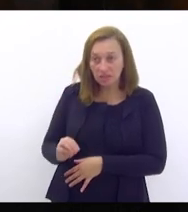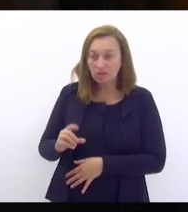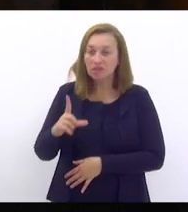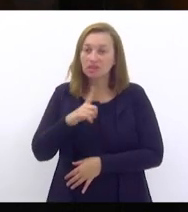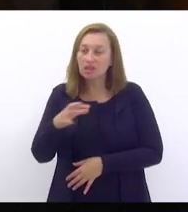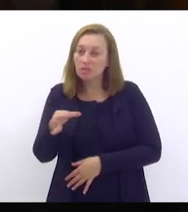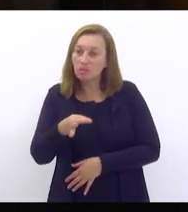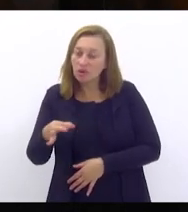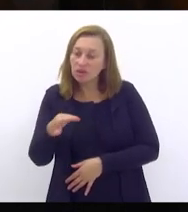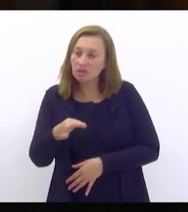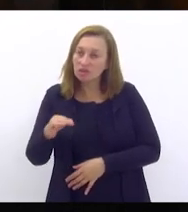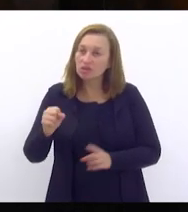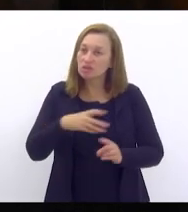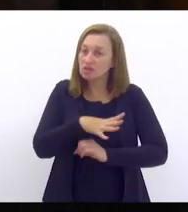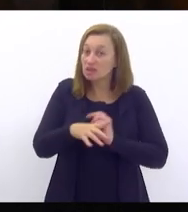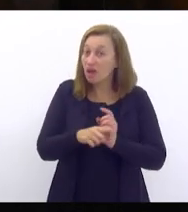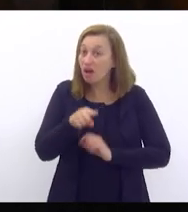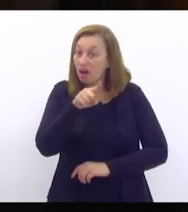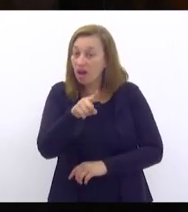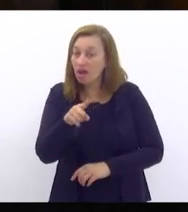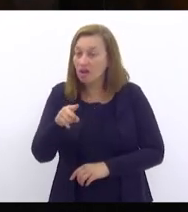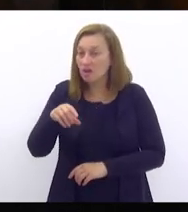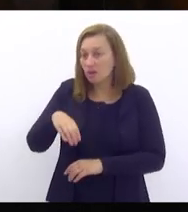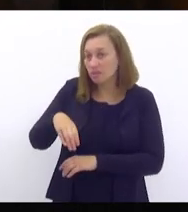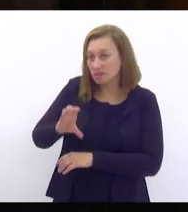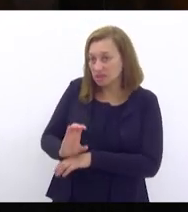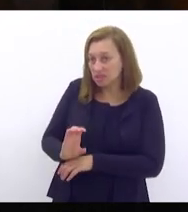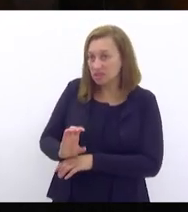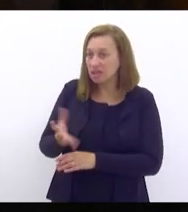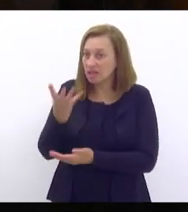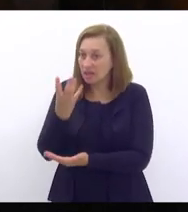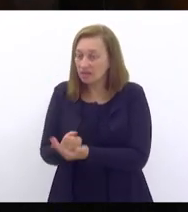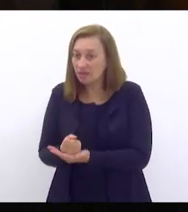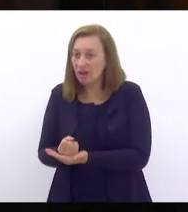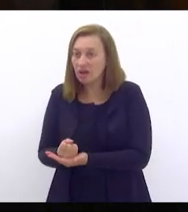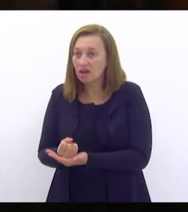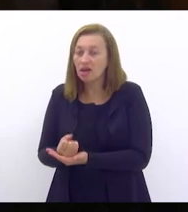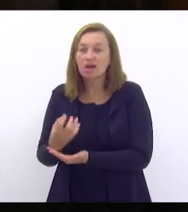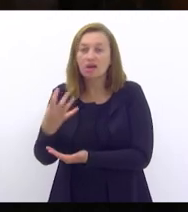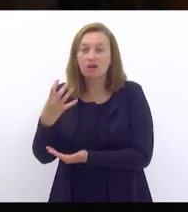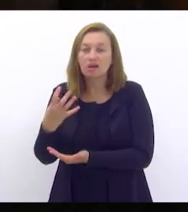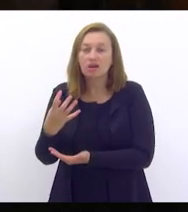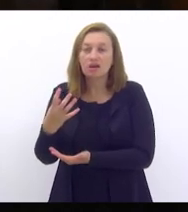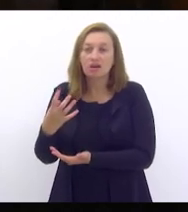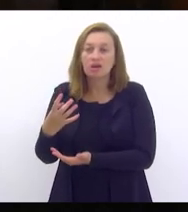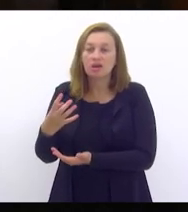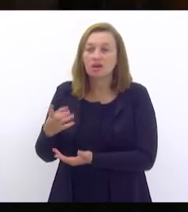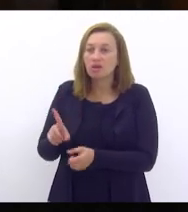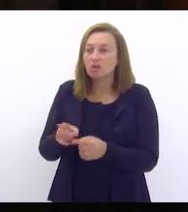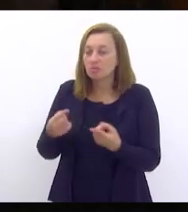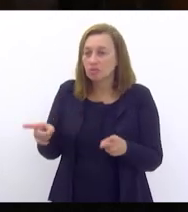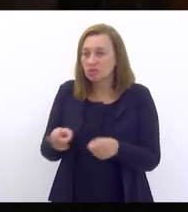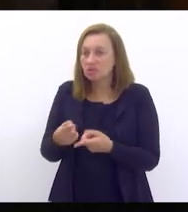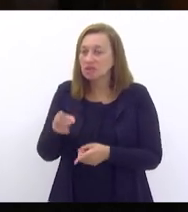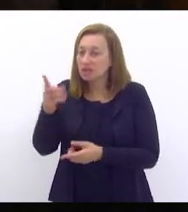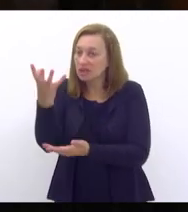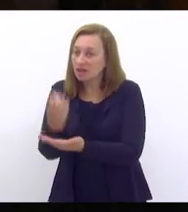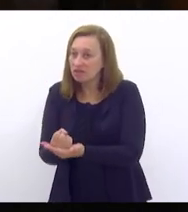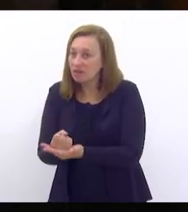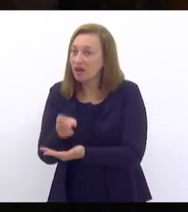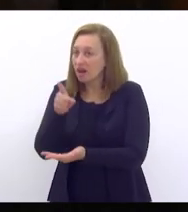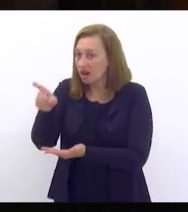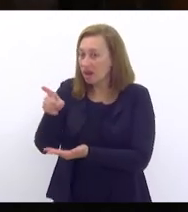moeda social lá. Um MC quer gravar um som, pode gravar no estúdio deles. Só que faz uma tarefa social